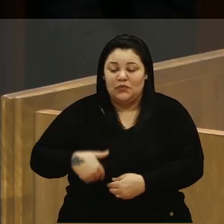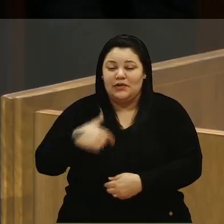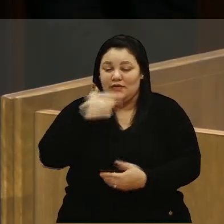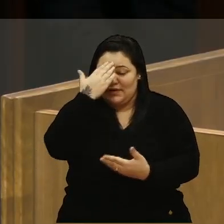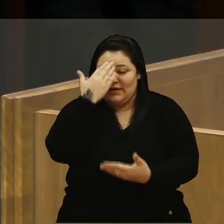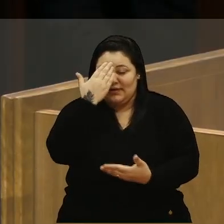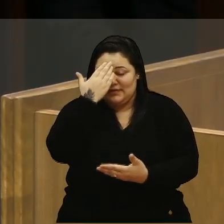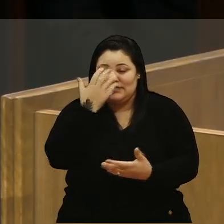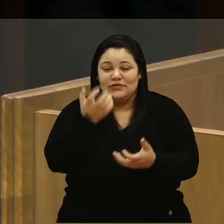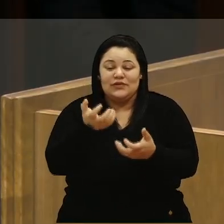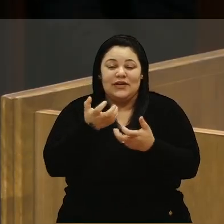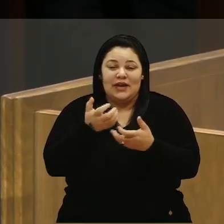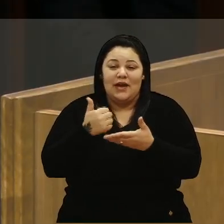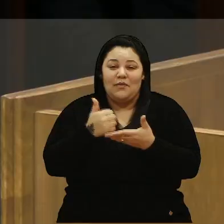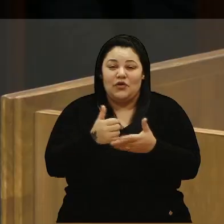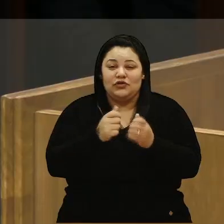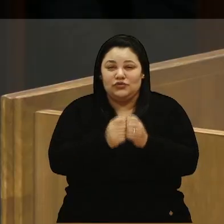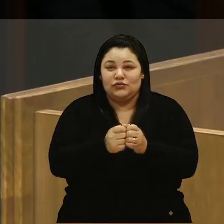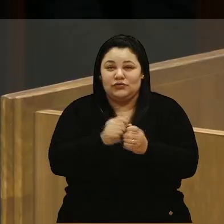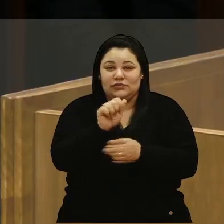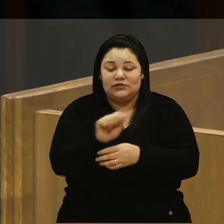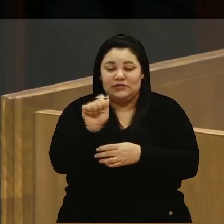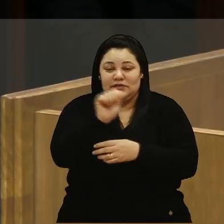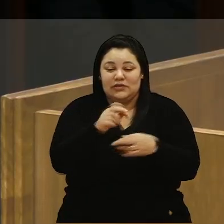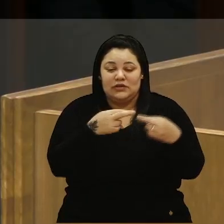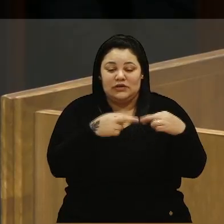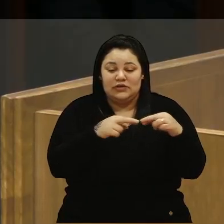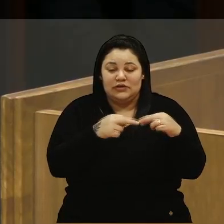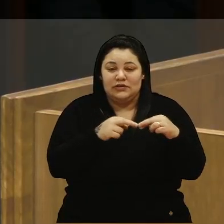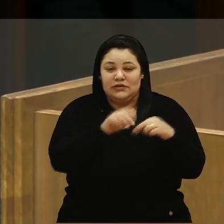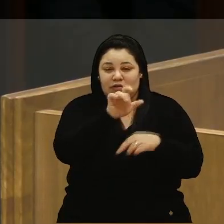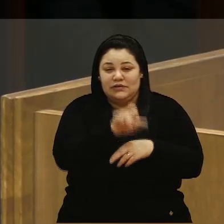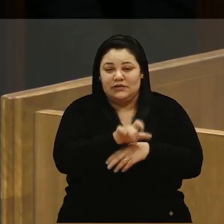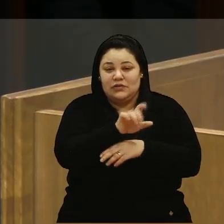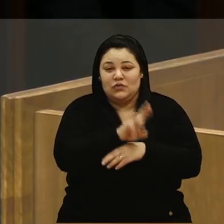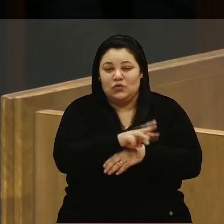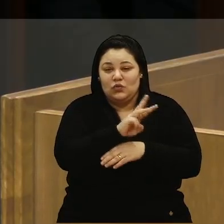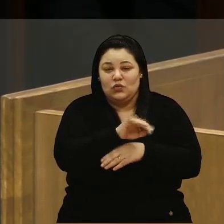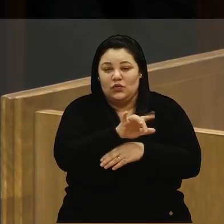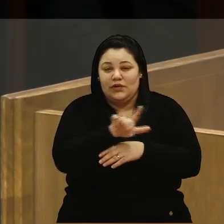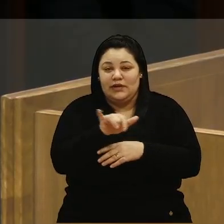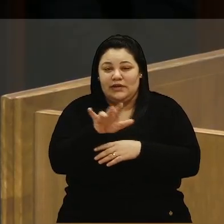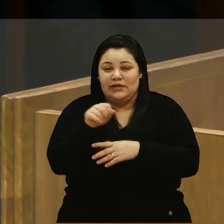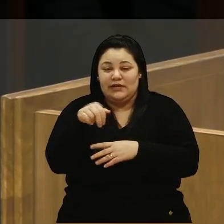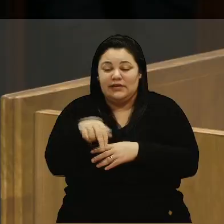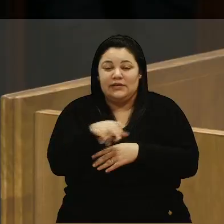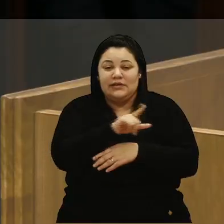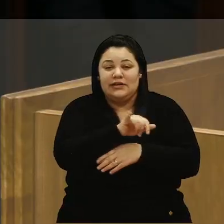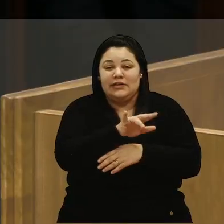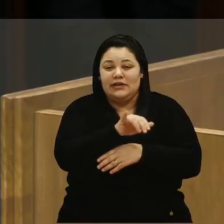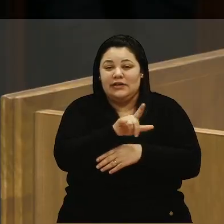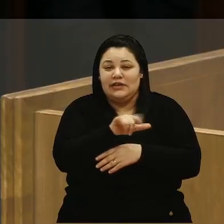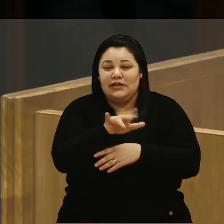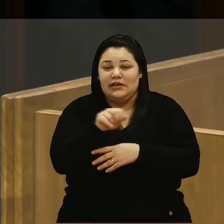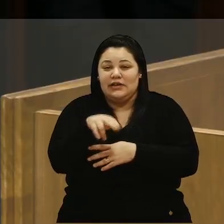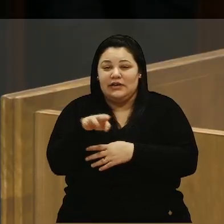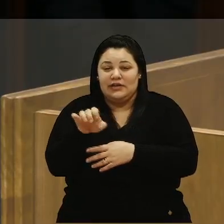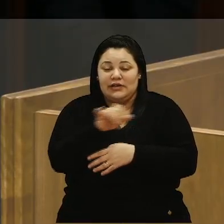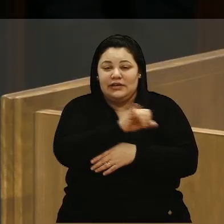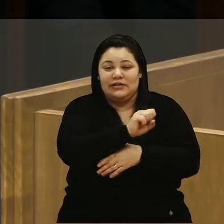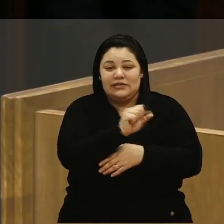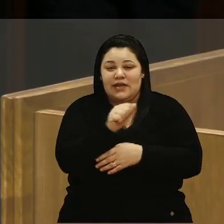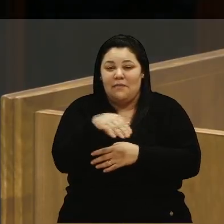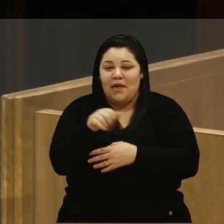conosco. A Associação Randon Corp, nas pessoas do senhor William Genesini, da senhora Liliane Fernandes e Isamaira